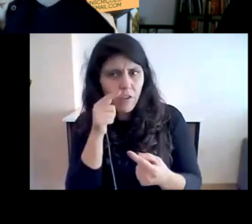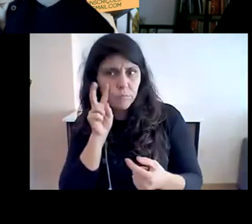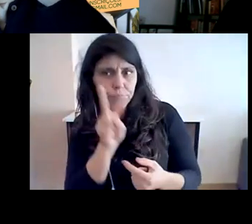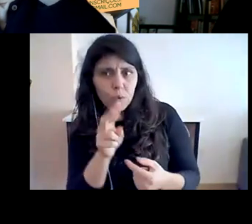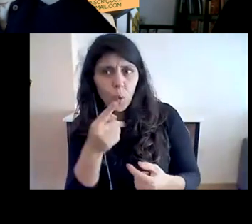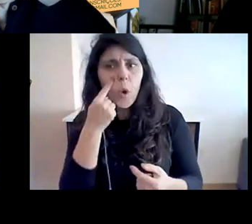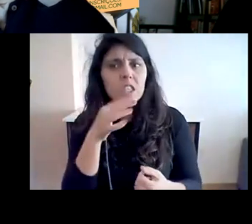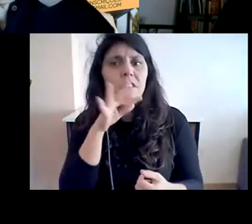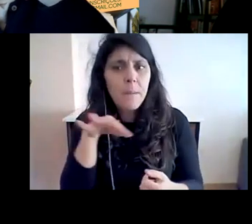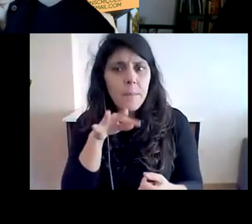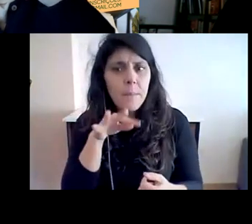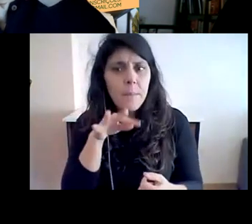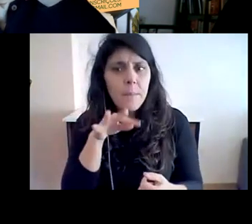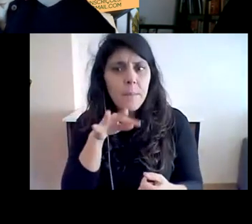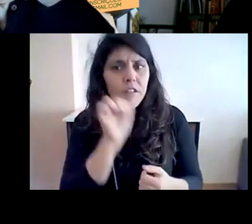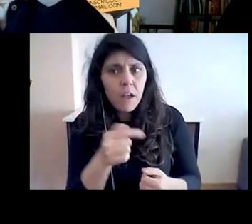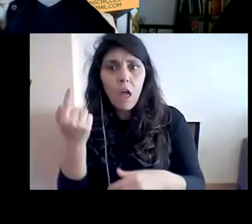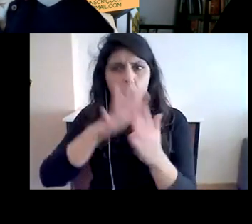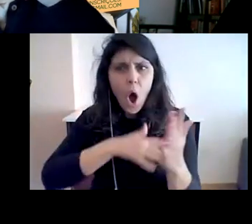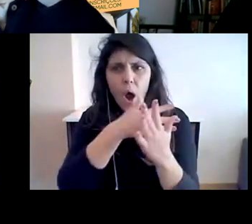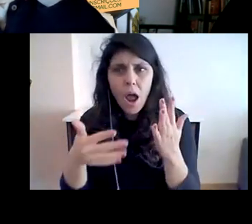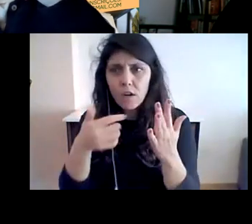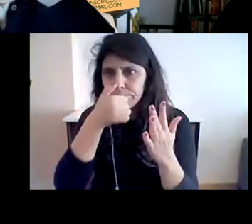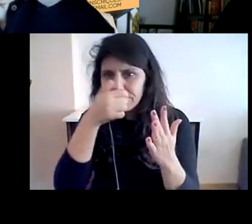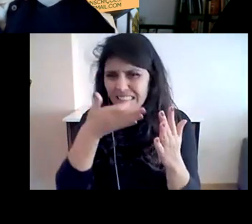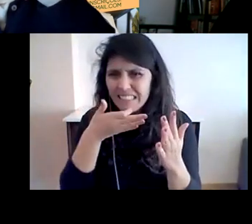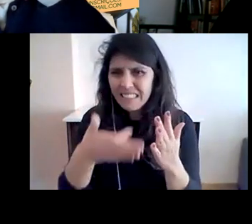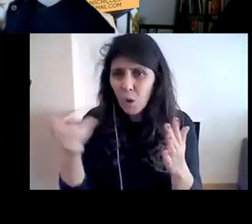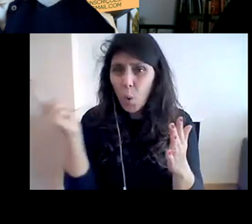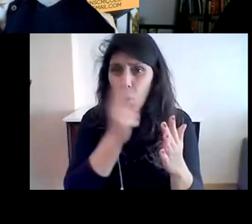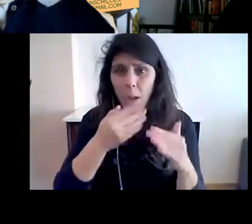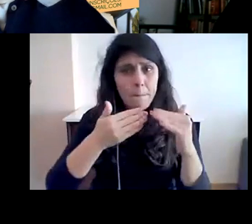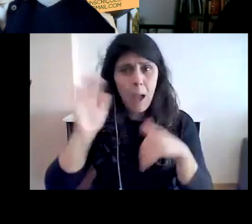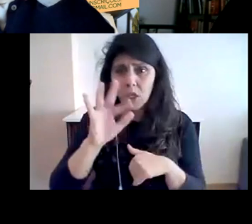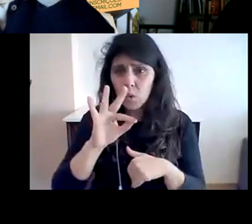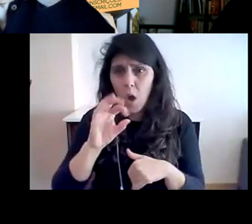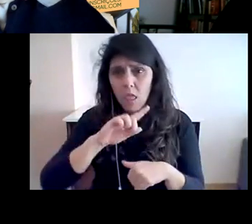familiares, têm horários de trabalho semanais que excedem as 40 horas.